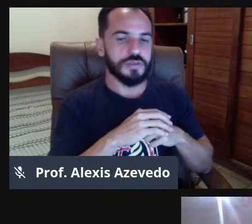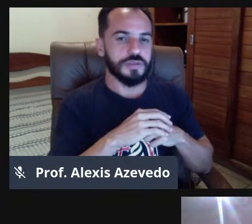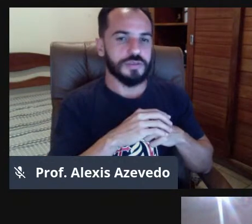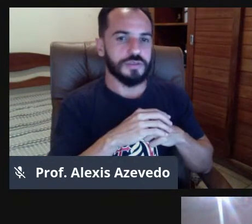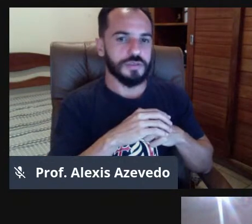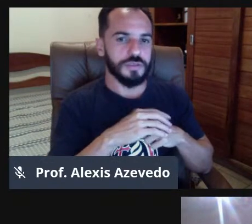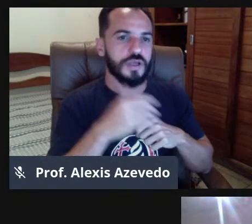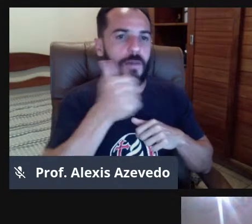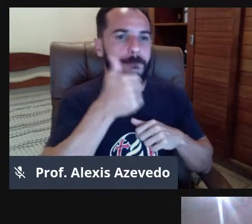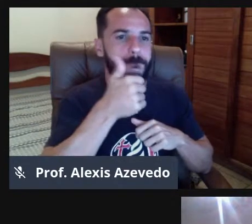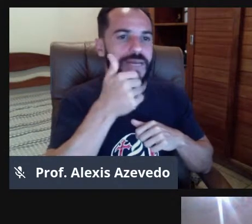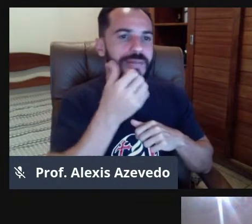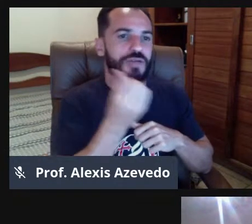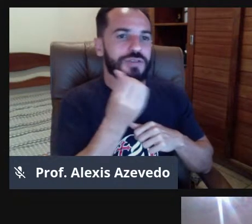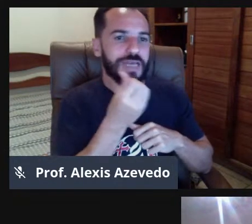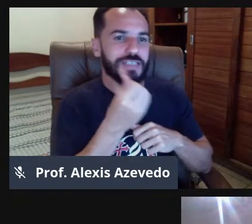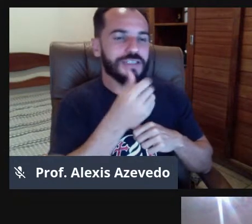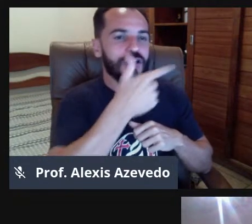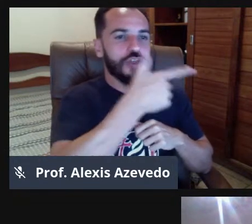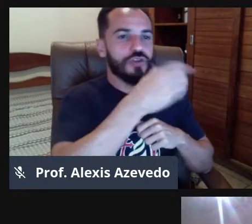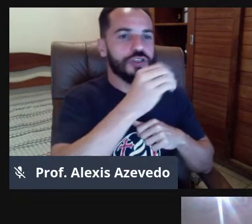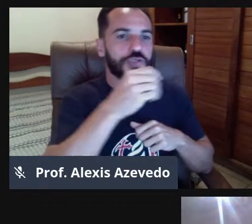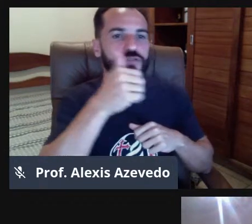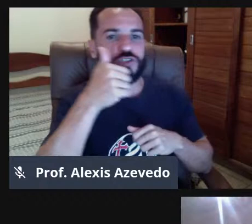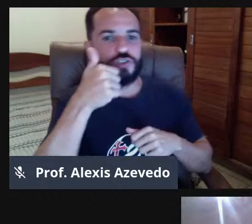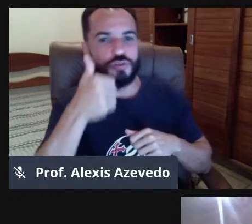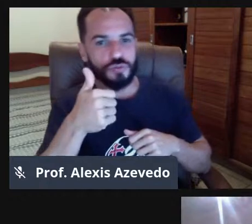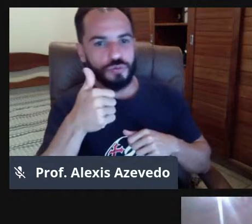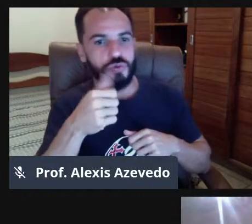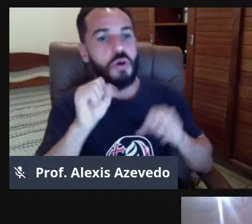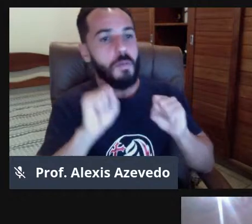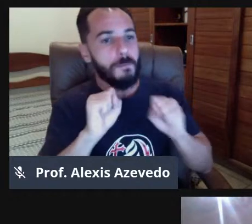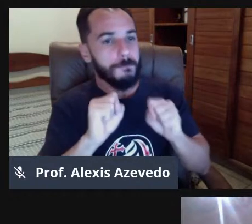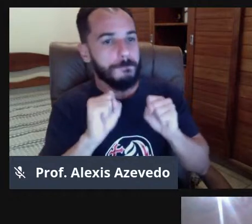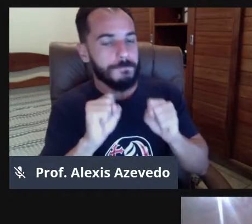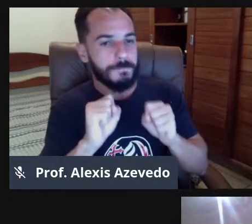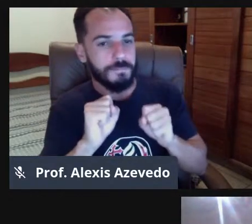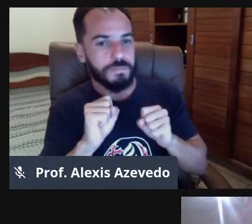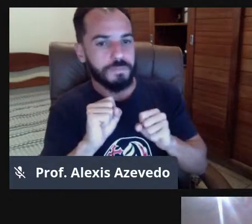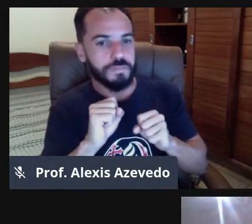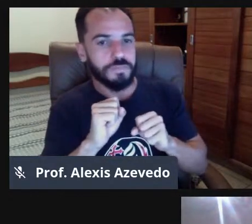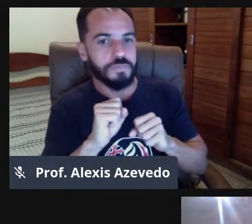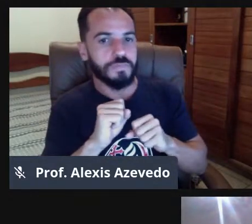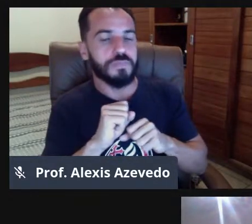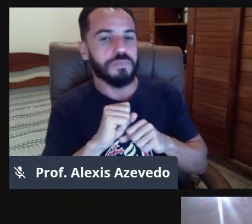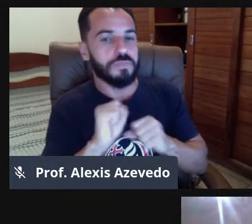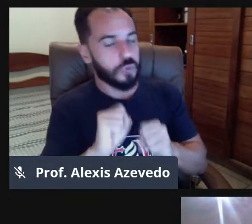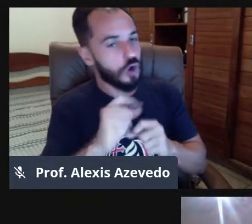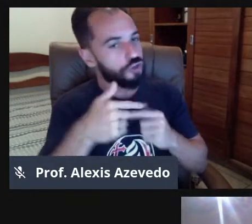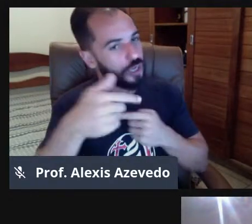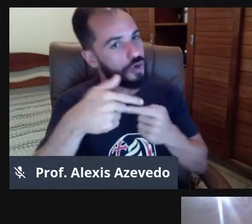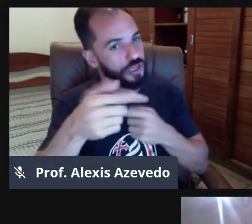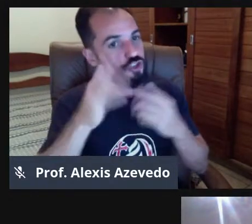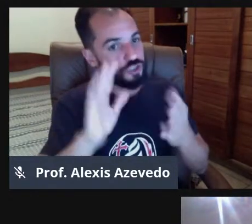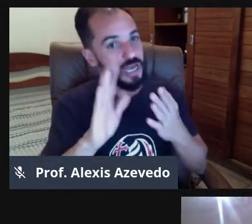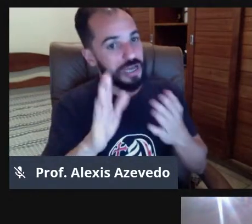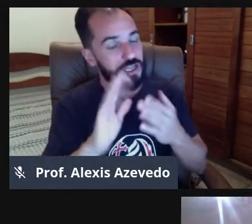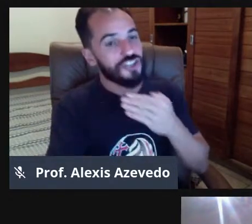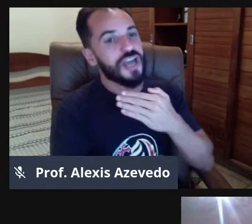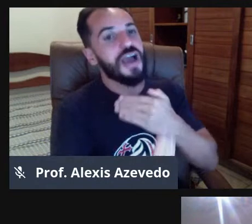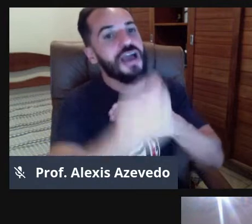semestre de 2021 os dois cursos possam implantar já as reformas feitas, porque